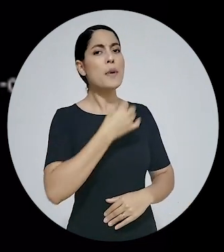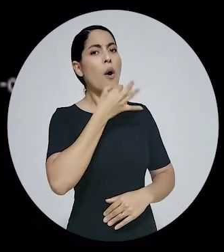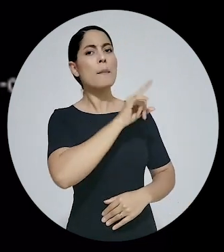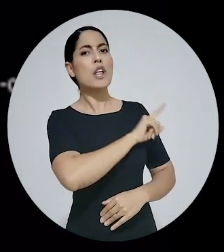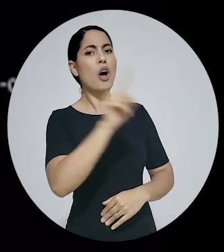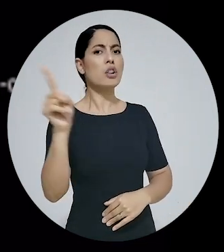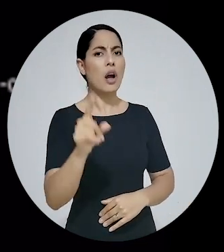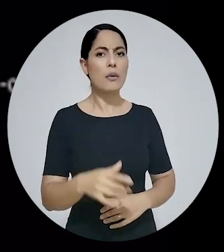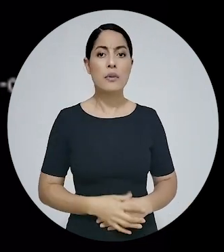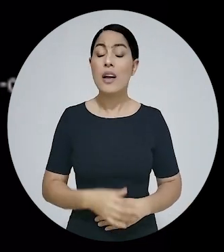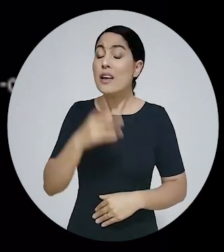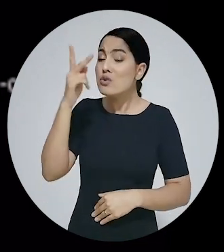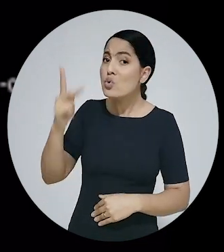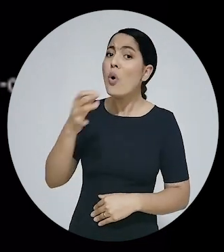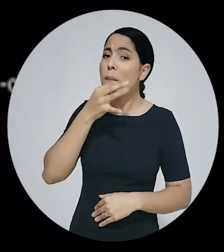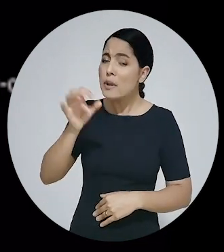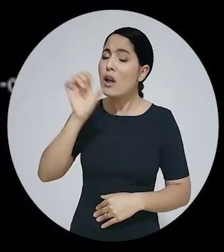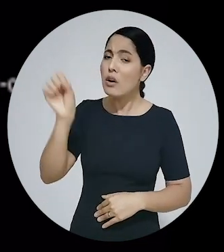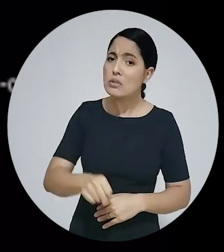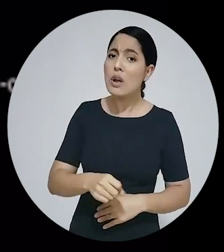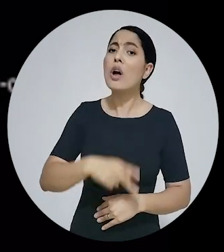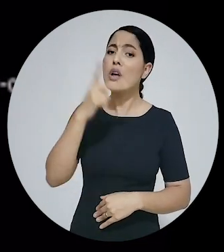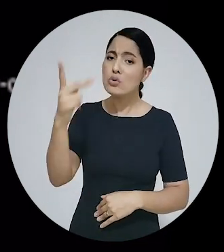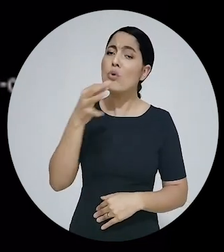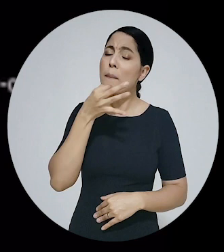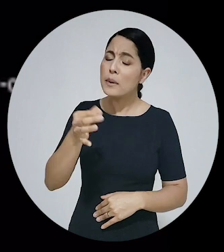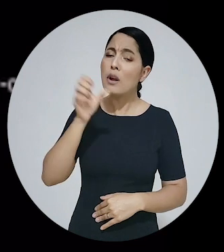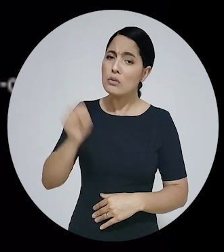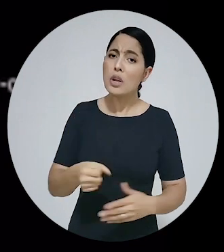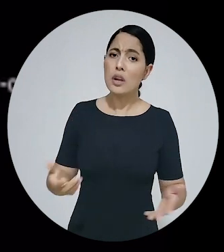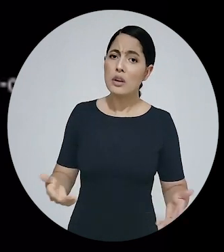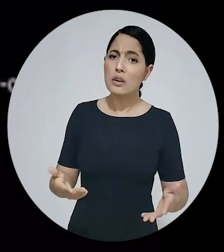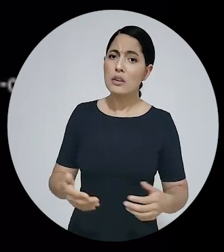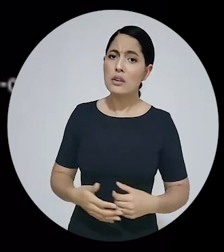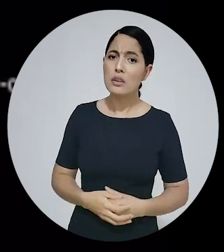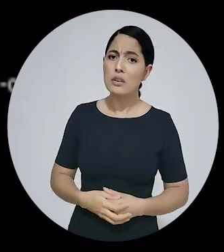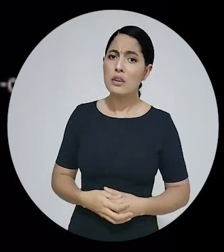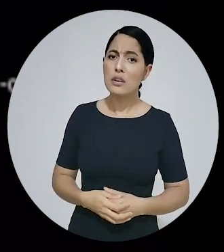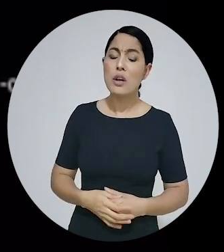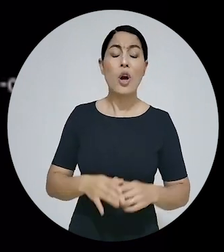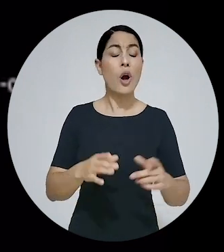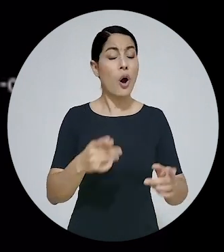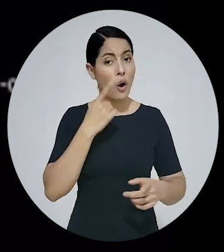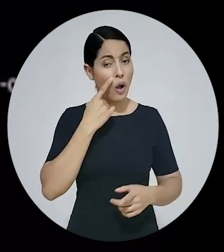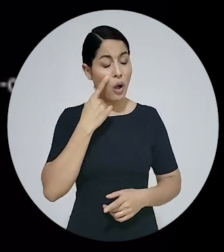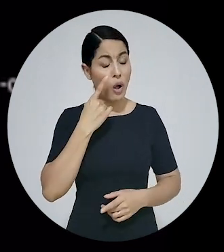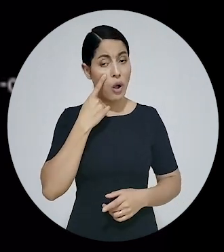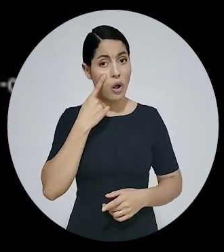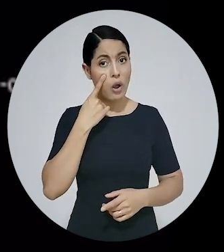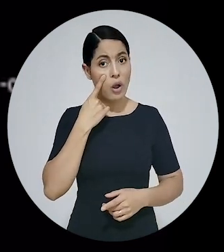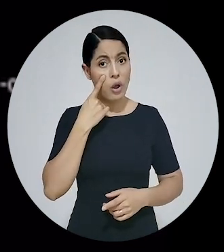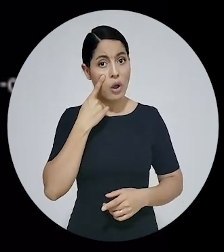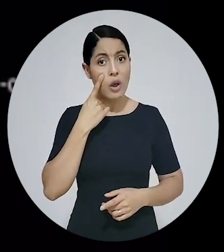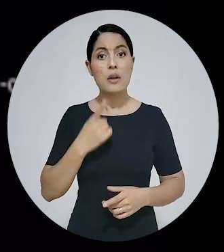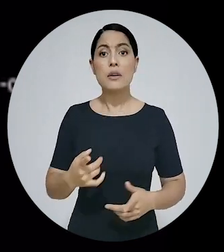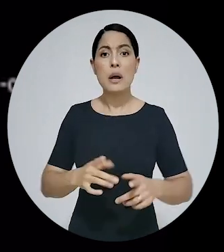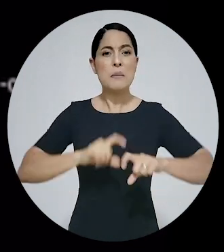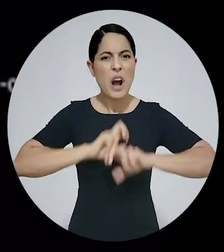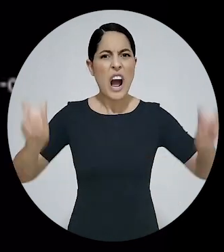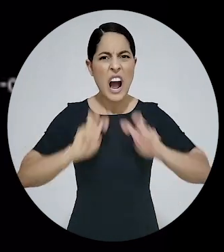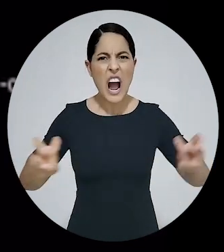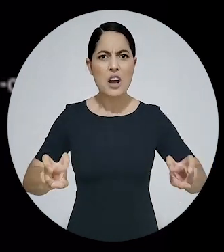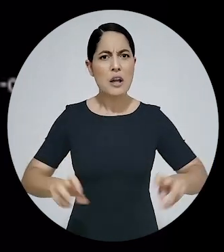mas os Não, tribunais... eu sou juiz e eu tenho que decidir. É a opinião da senhora, é a opinião da senhora, e os tribunais